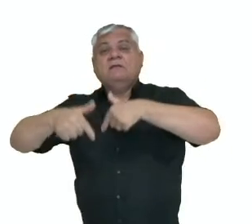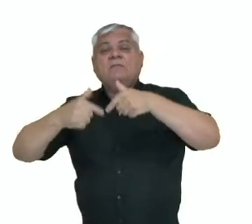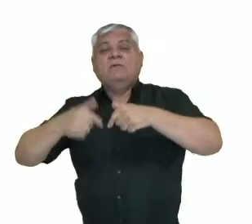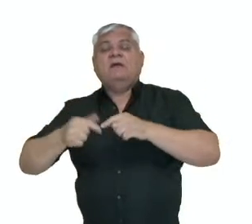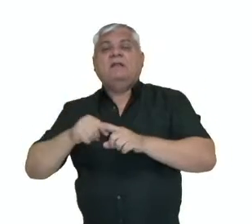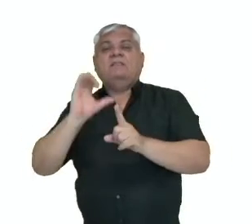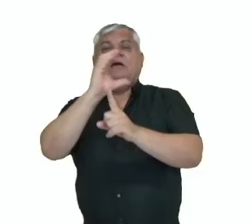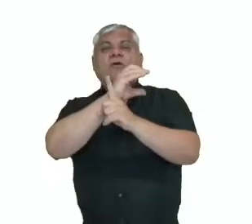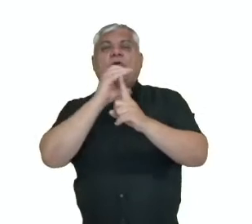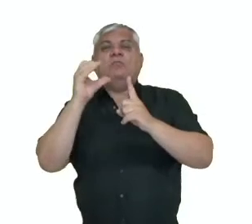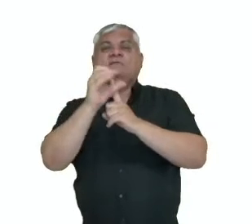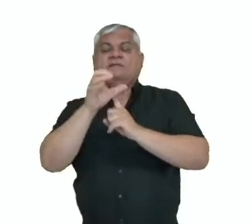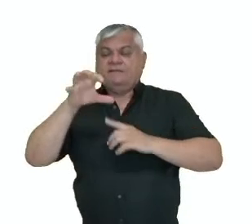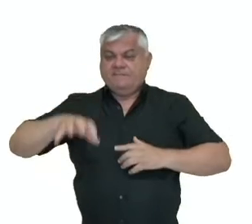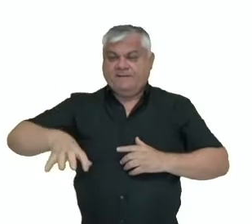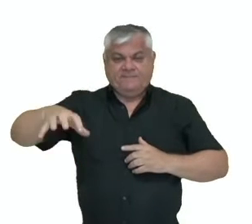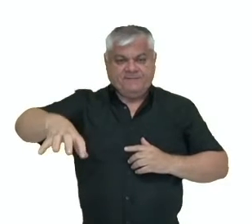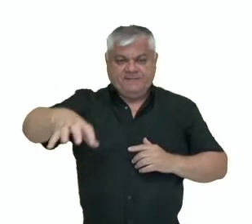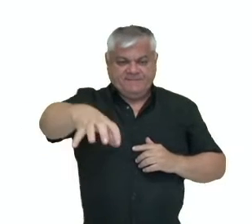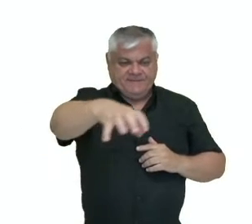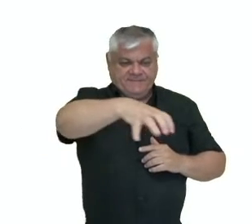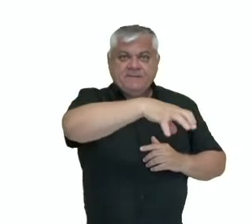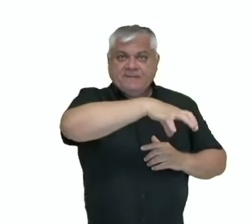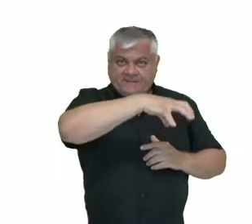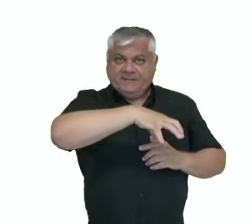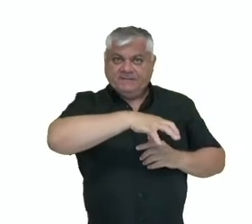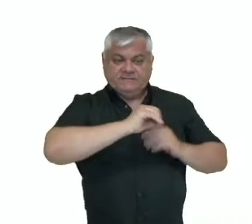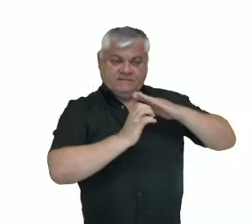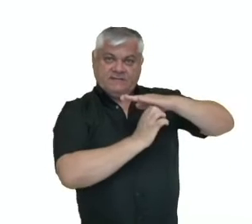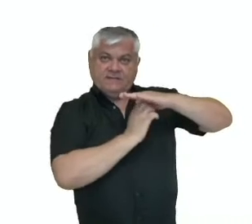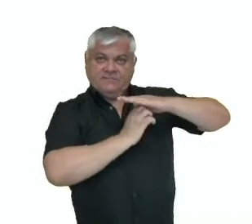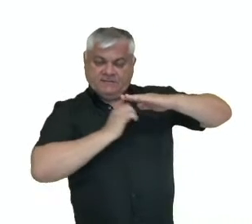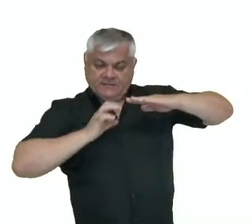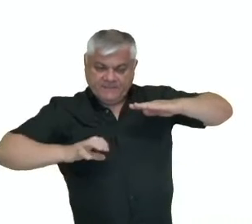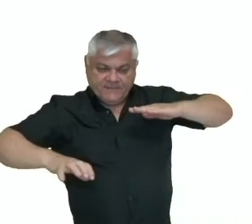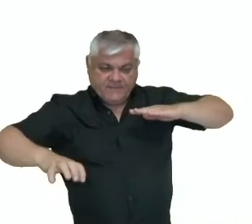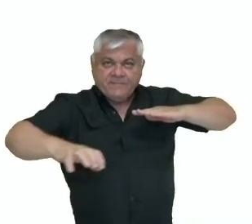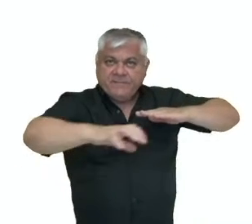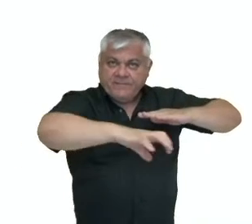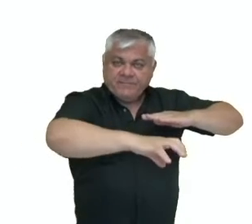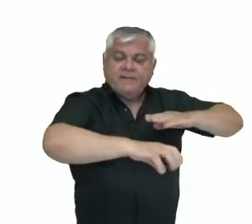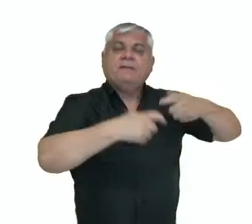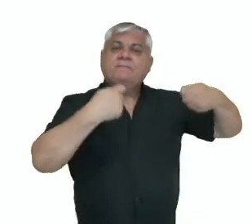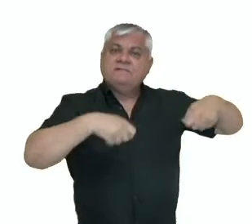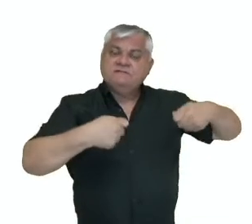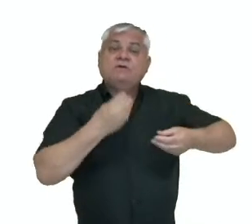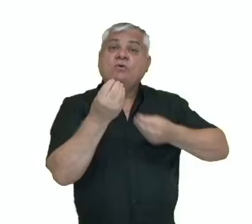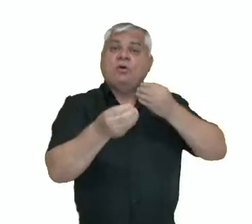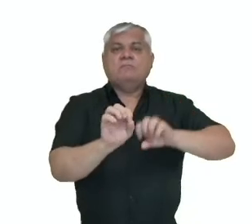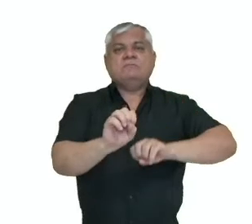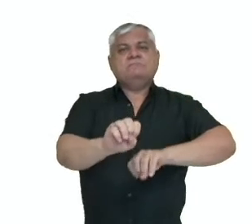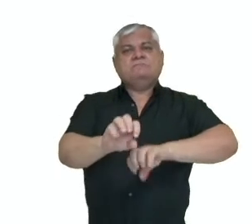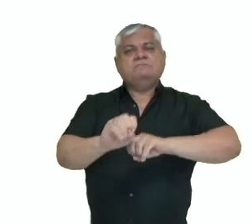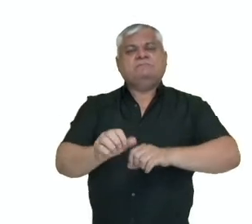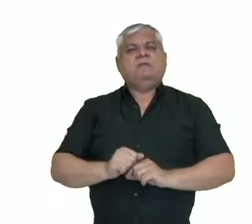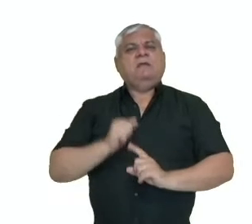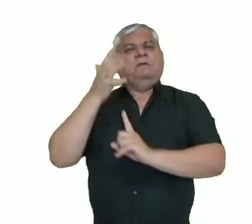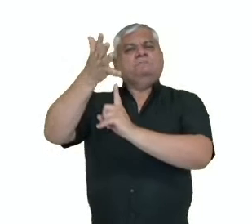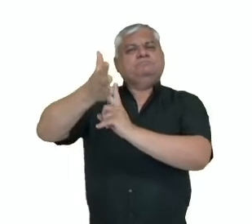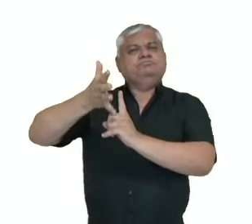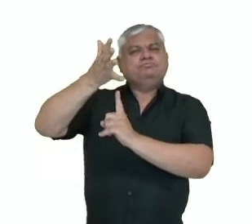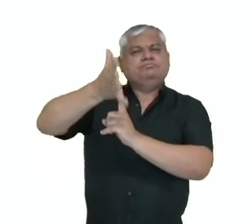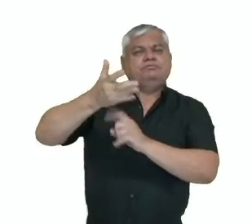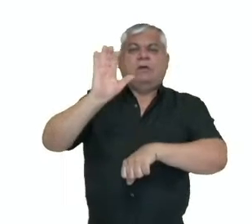comunidades nas quais as associações estão inseridas. Isso se faz com educação, palestras,